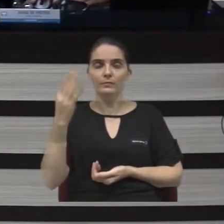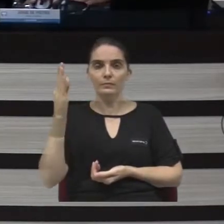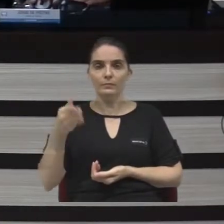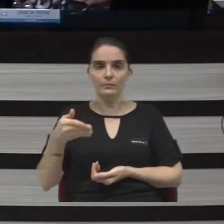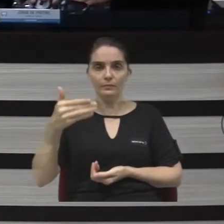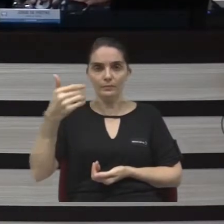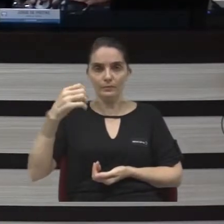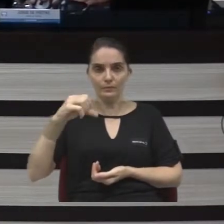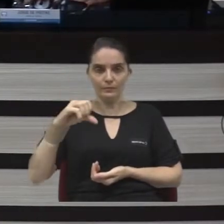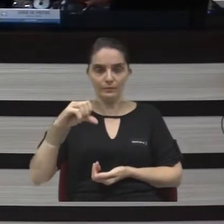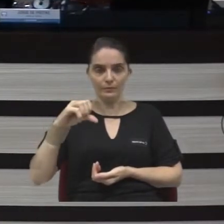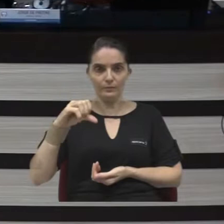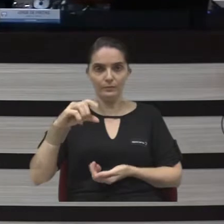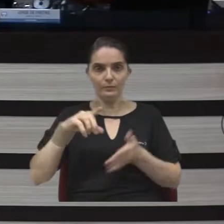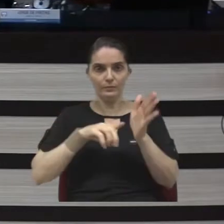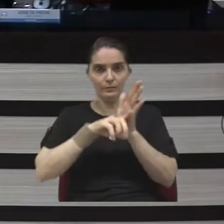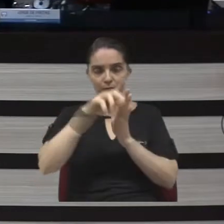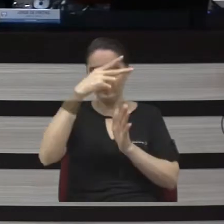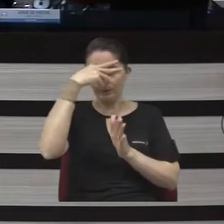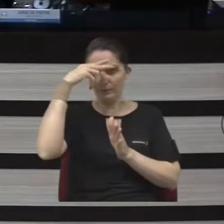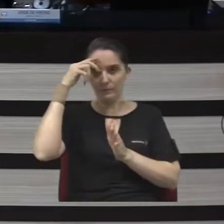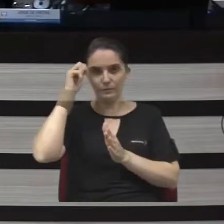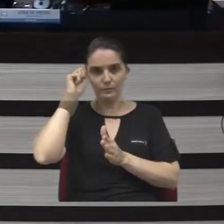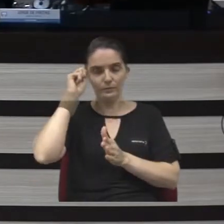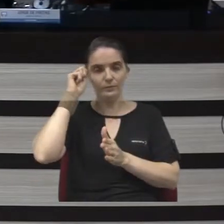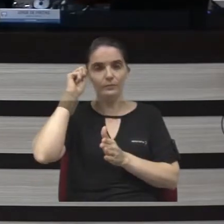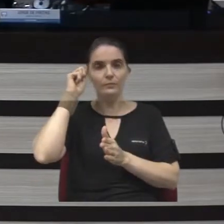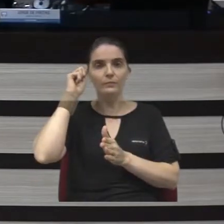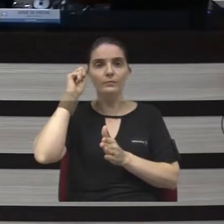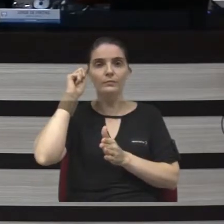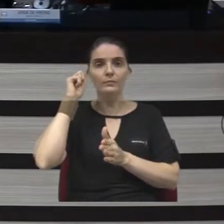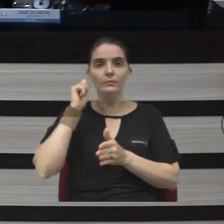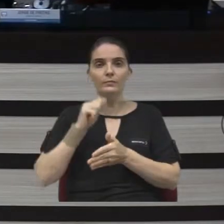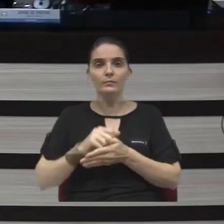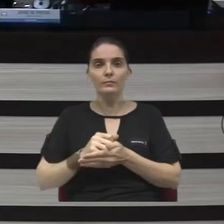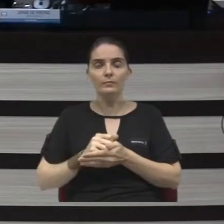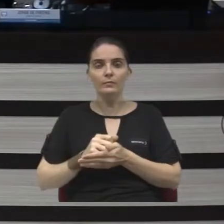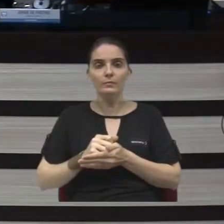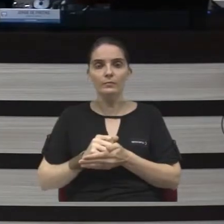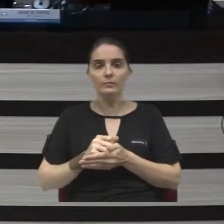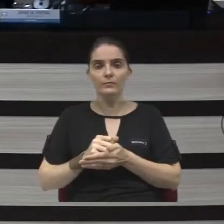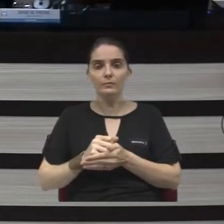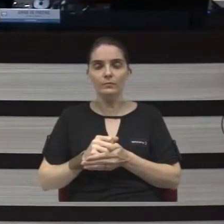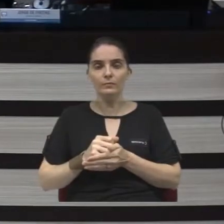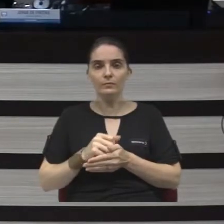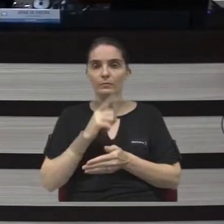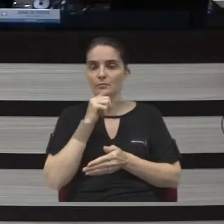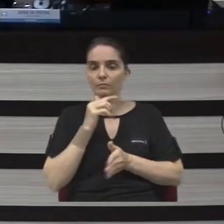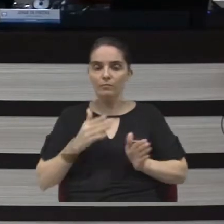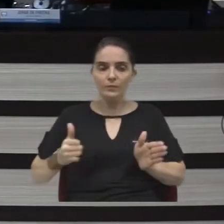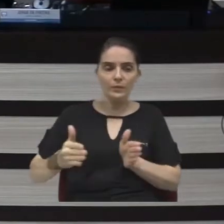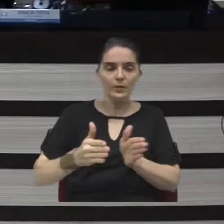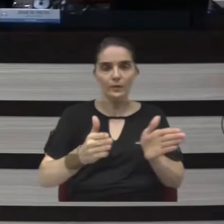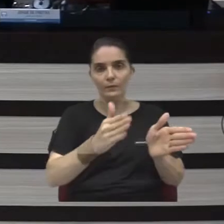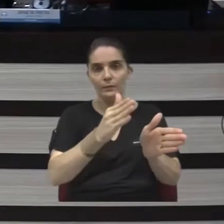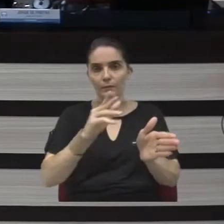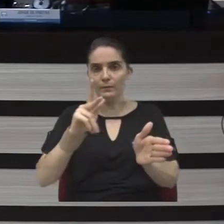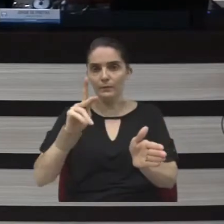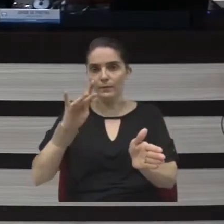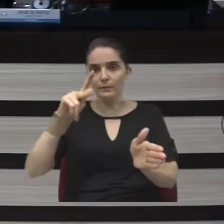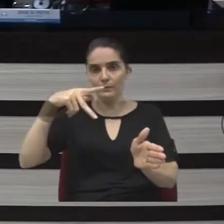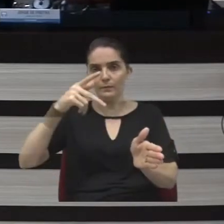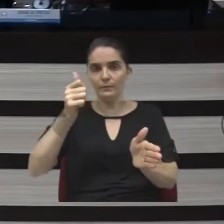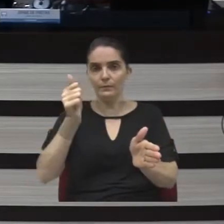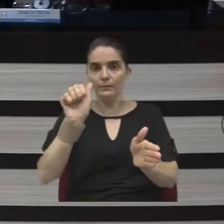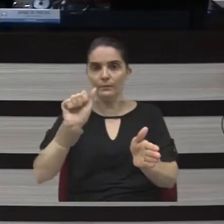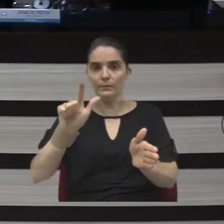162/2019 requer informações ao Poder Executivo sobre as bacias do Ribeirão do Pinhal, Ribeirão Tatu, Ribeirão da Geada, Ribeirão